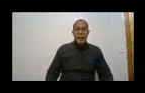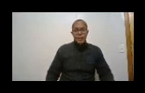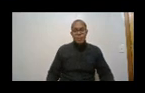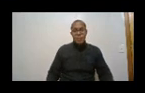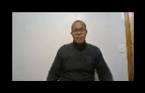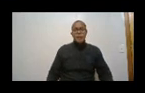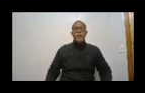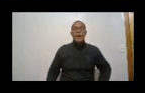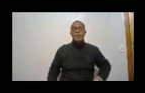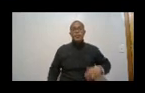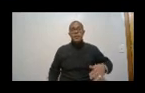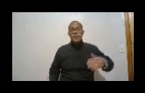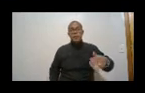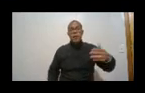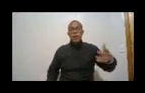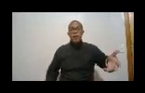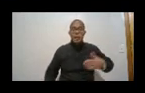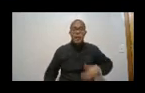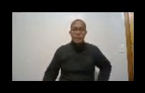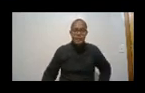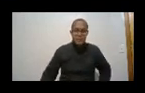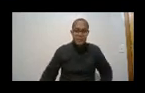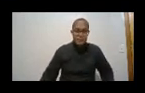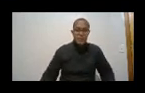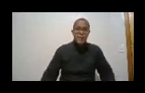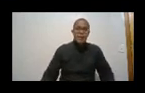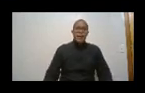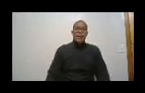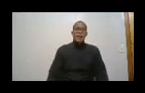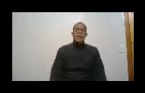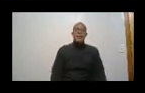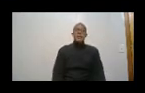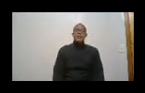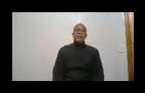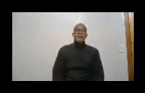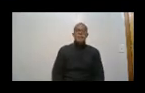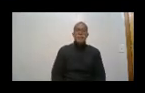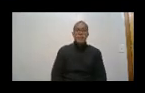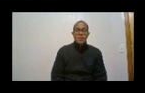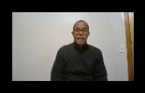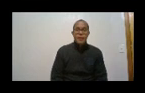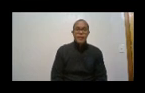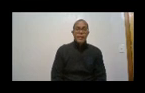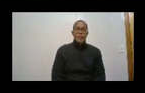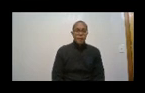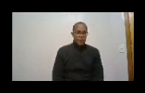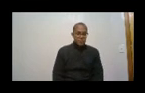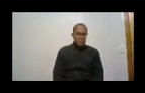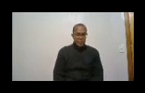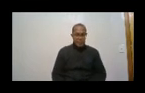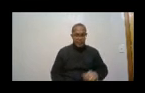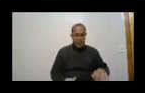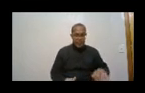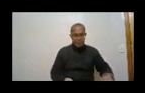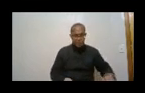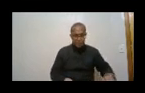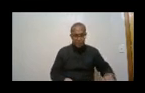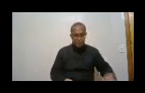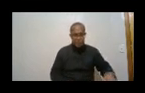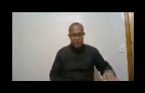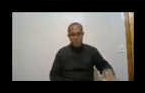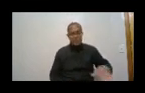tá? A resposta não é a resposta só a que eu quero, muitas vezes. Características da transdução de sinal, então eu posso ter